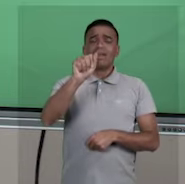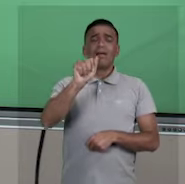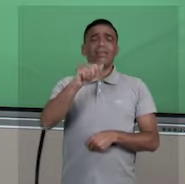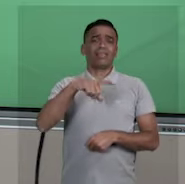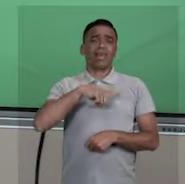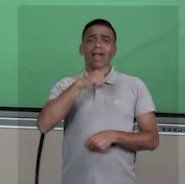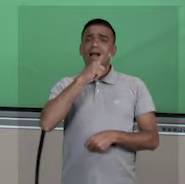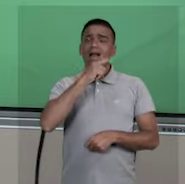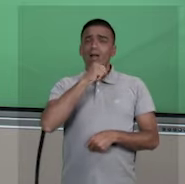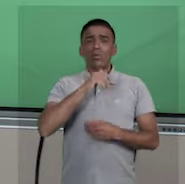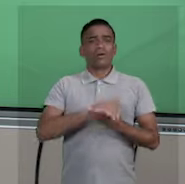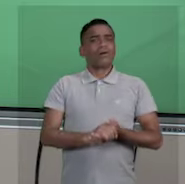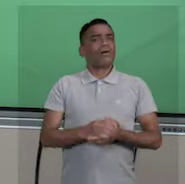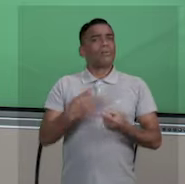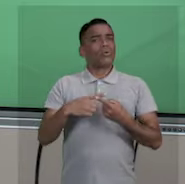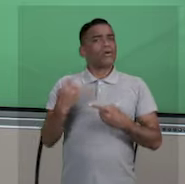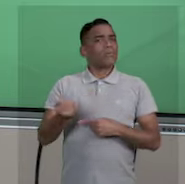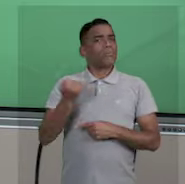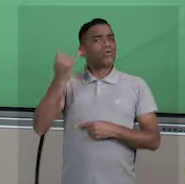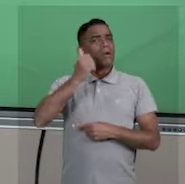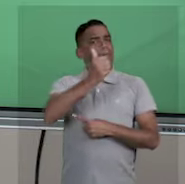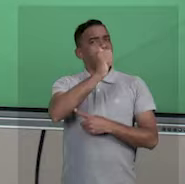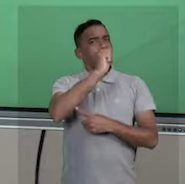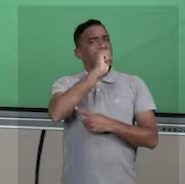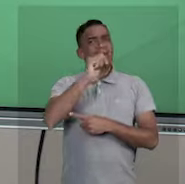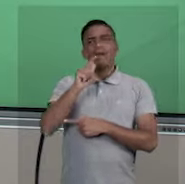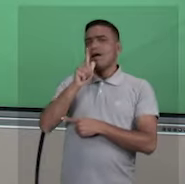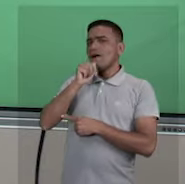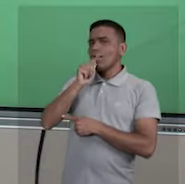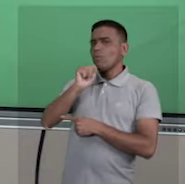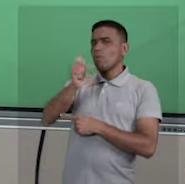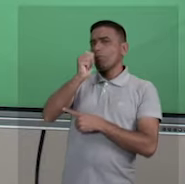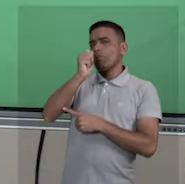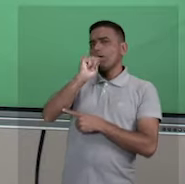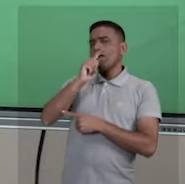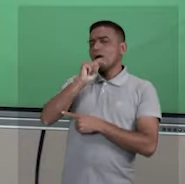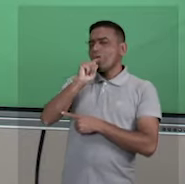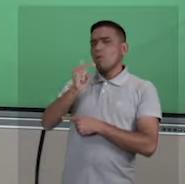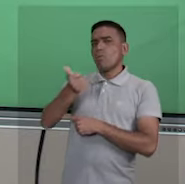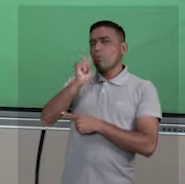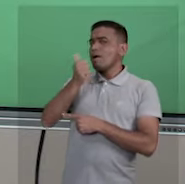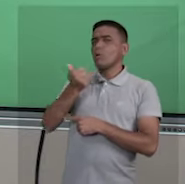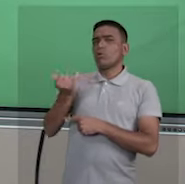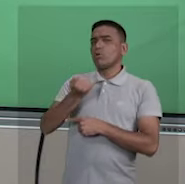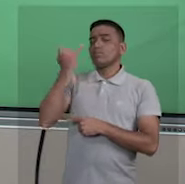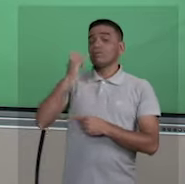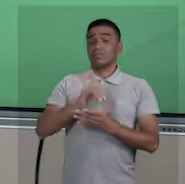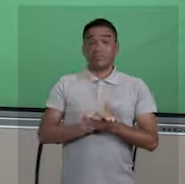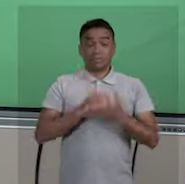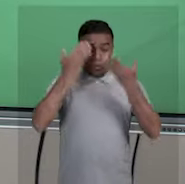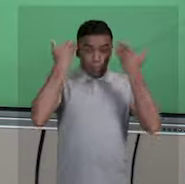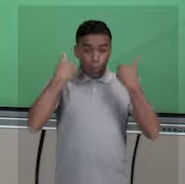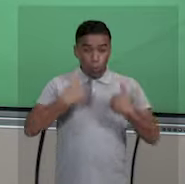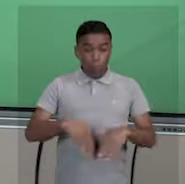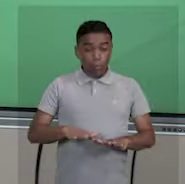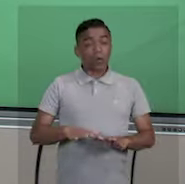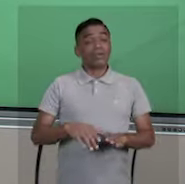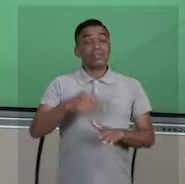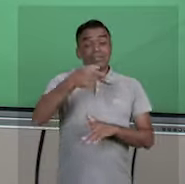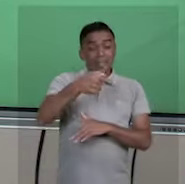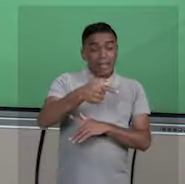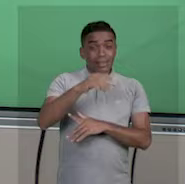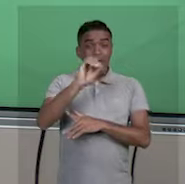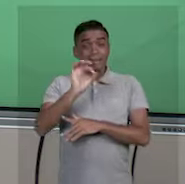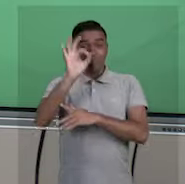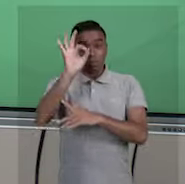água no organismo? Por que que é importante nós termos água? Lembrando que 70% do nosso corpo é